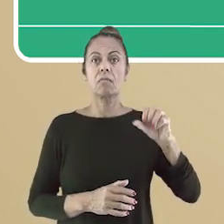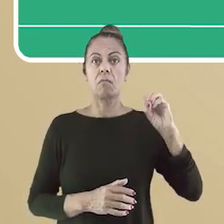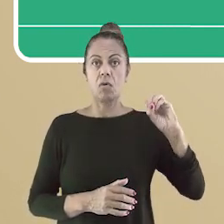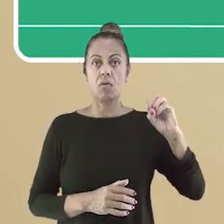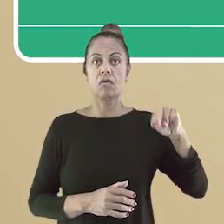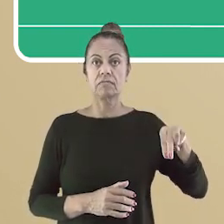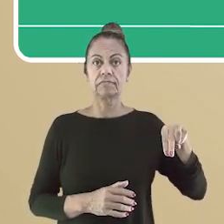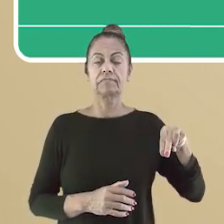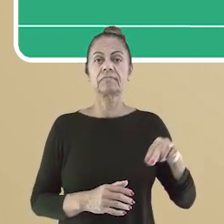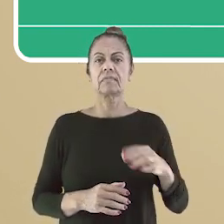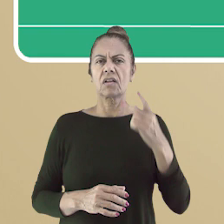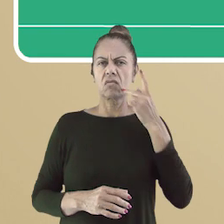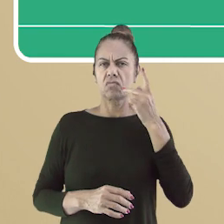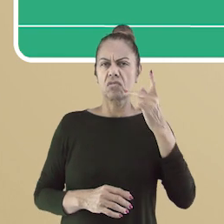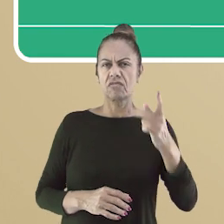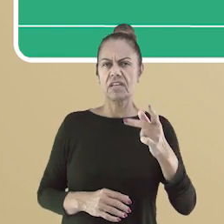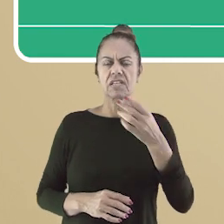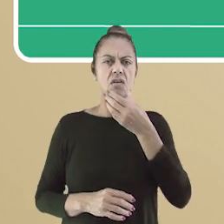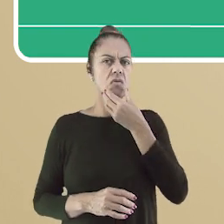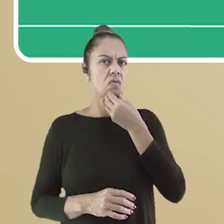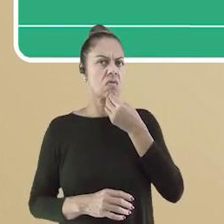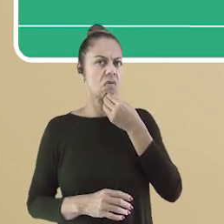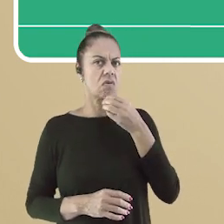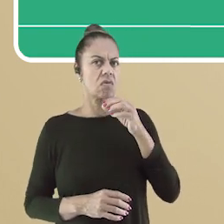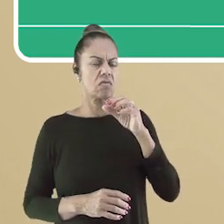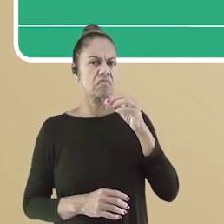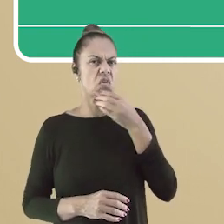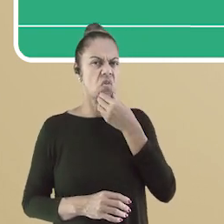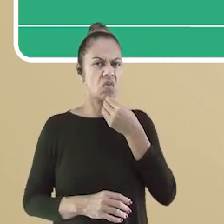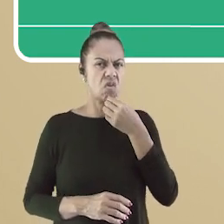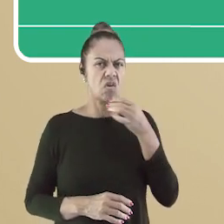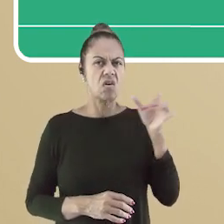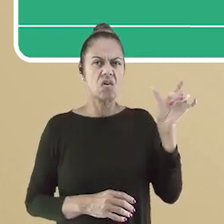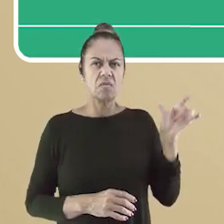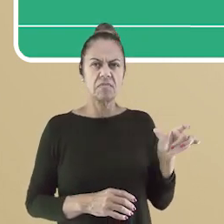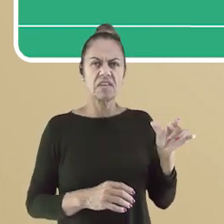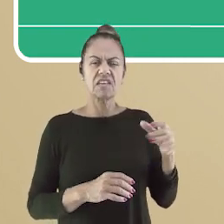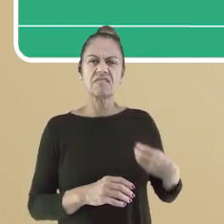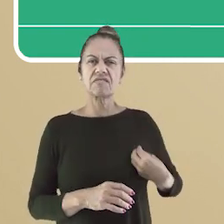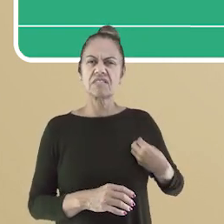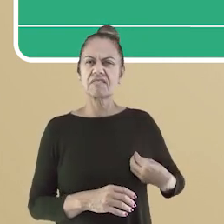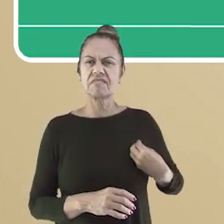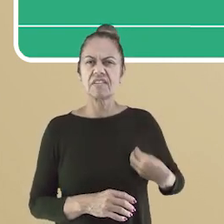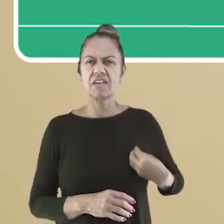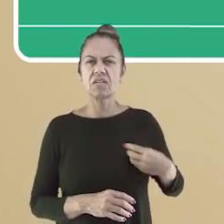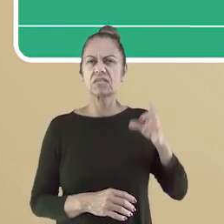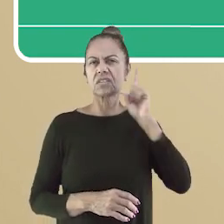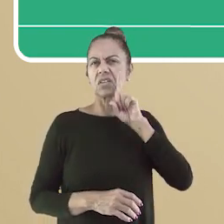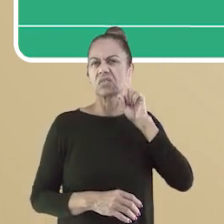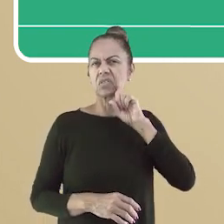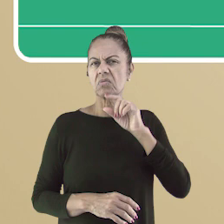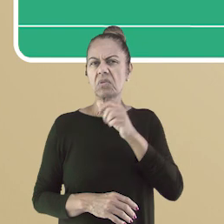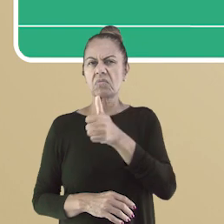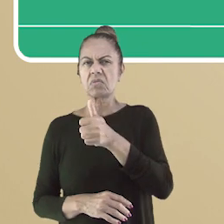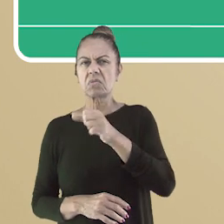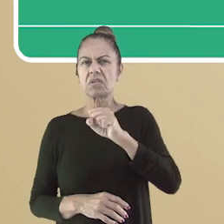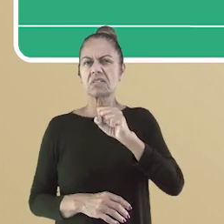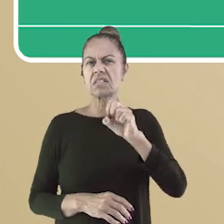após uma revelação divina, o profeta que viveu nos Estados Unidos, Joseph Smith Jr.,